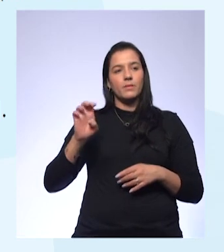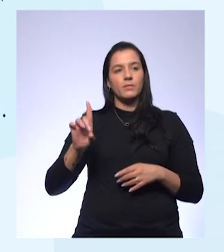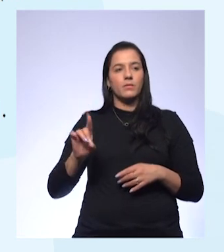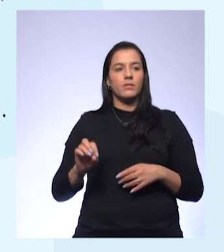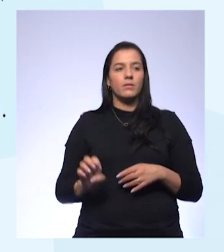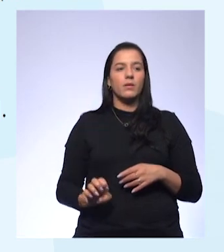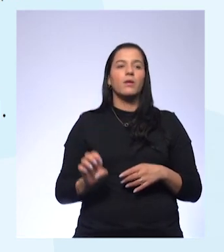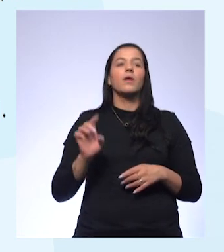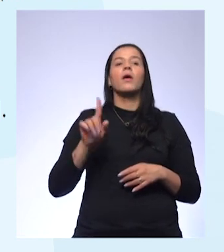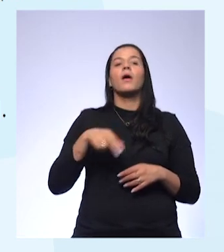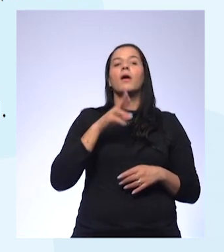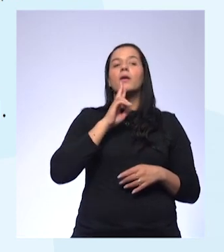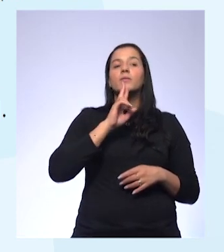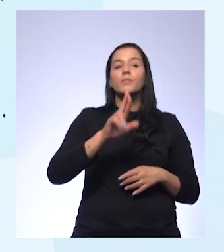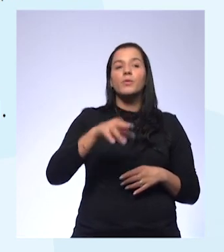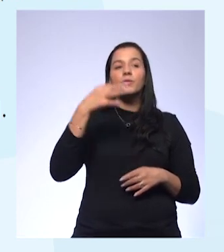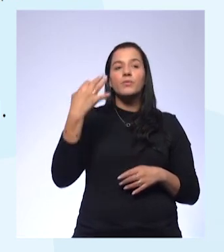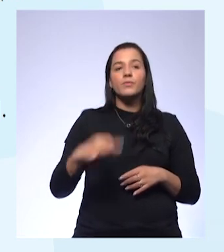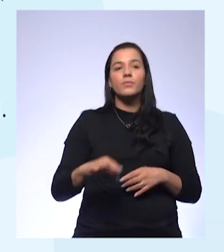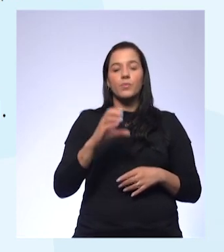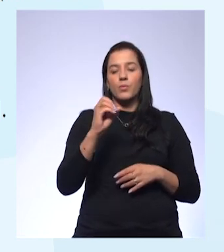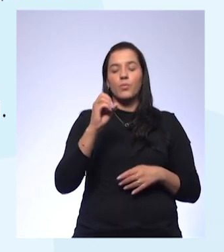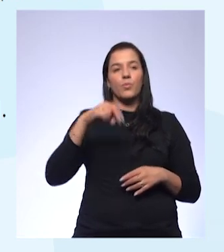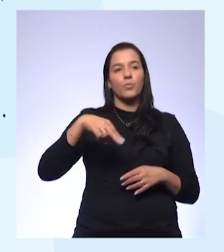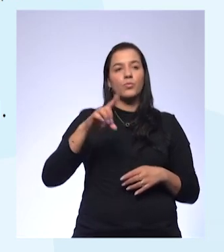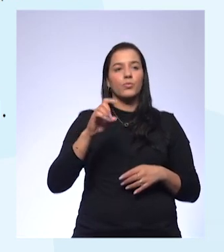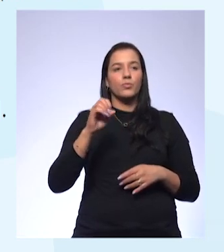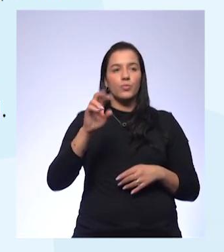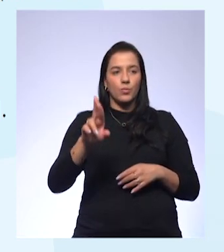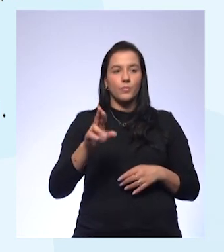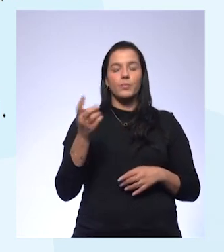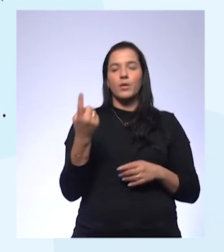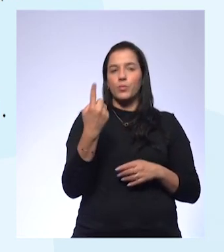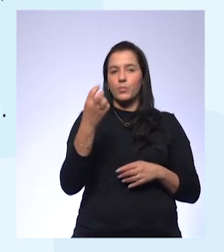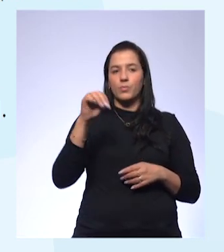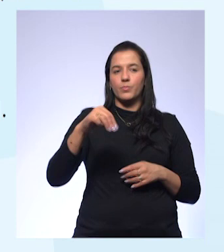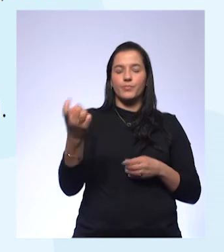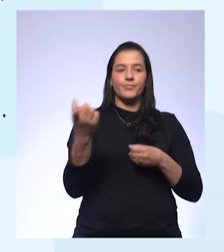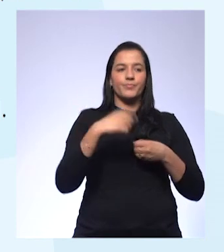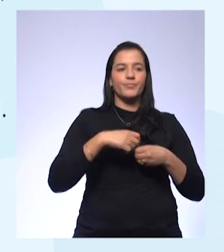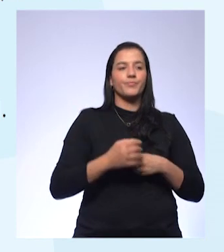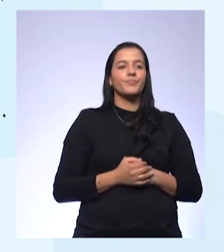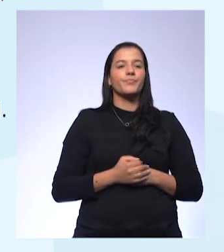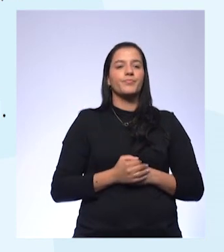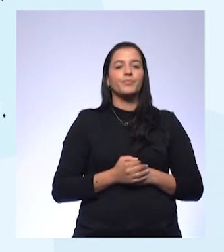corresponde ao objetivo da Operação Condor. Em 1 minuto a gente volta.